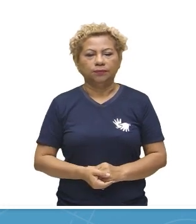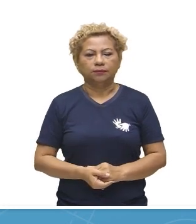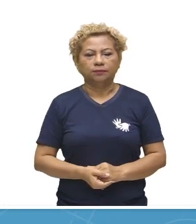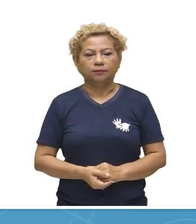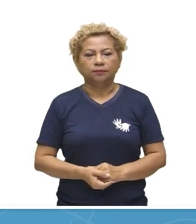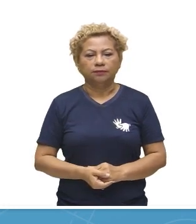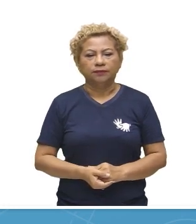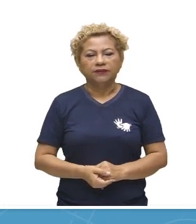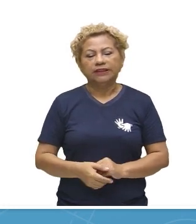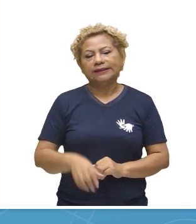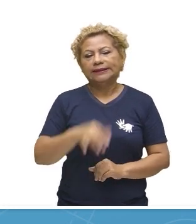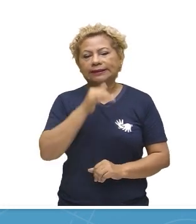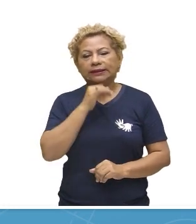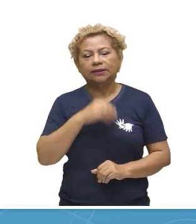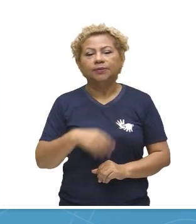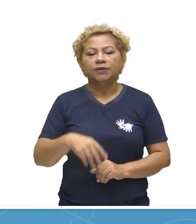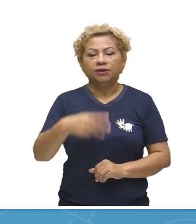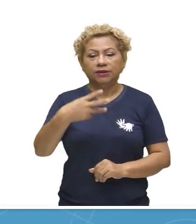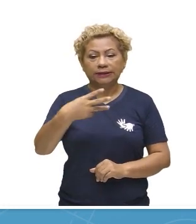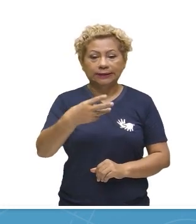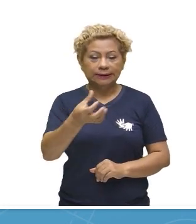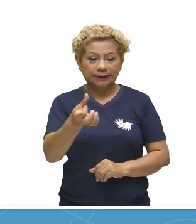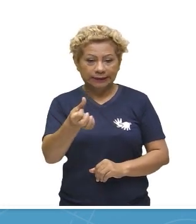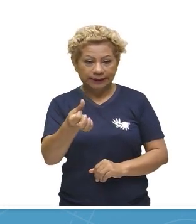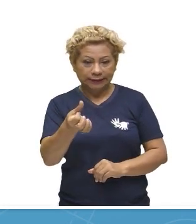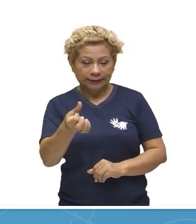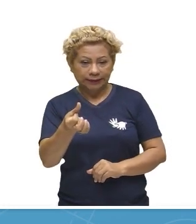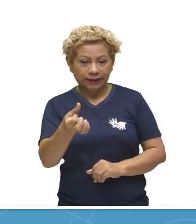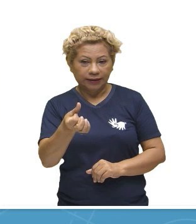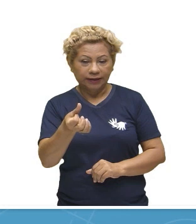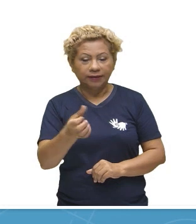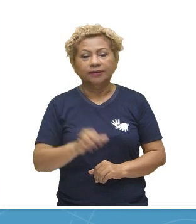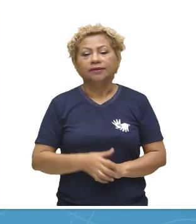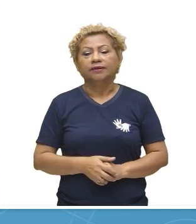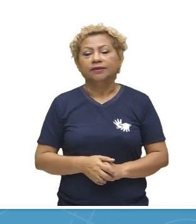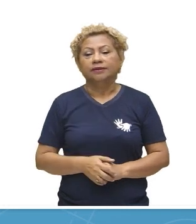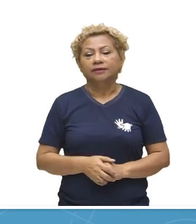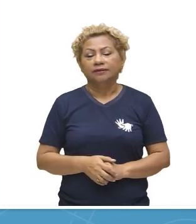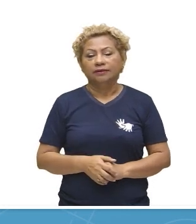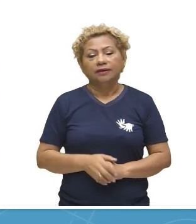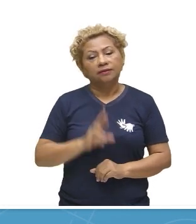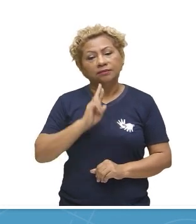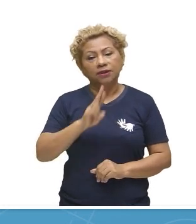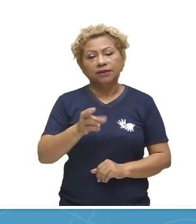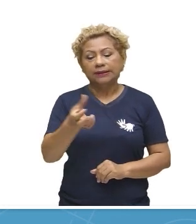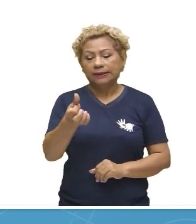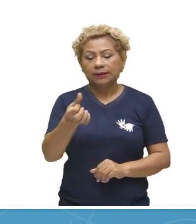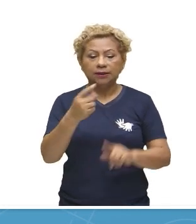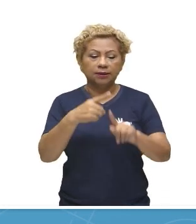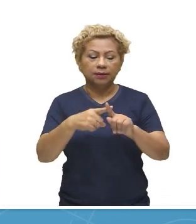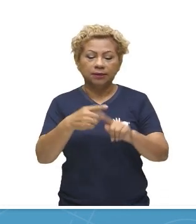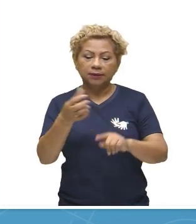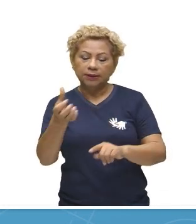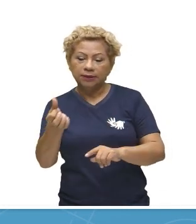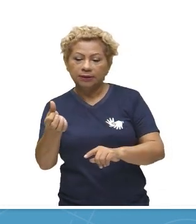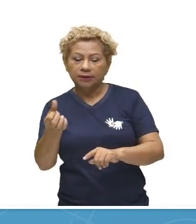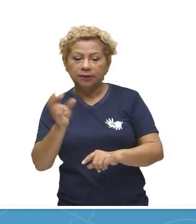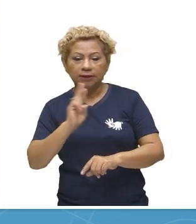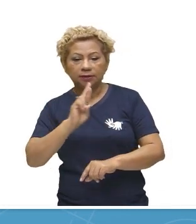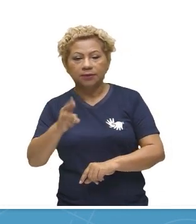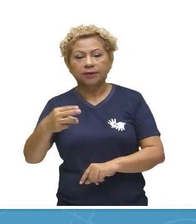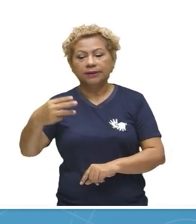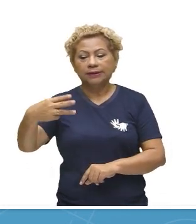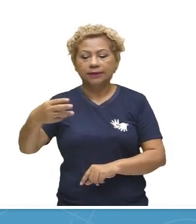de 36, por exemplo, vai ser 6, né? A